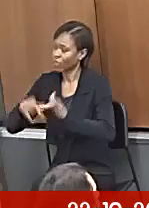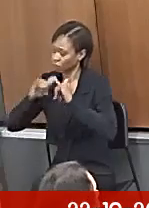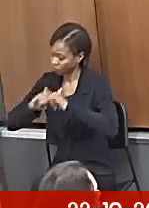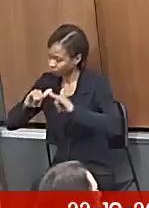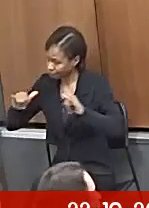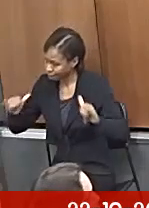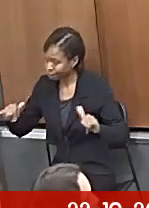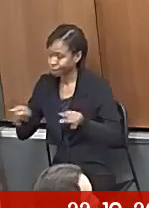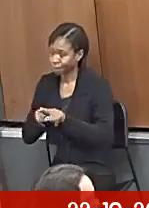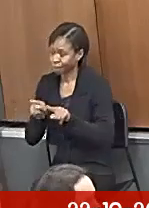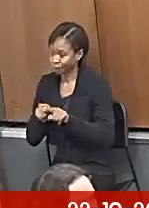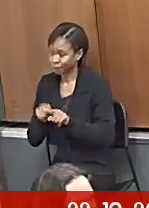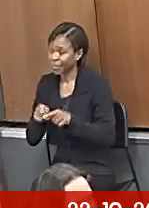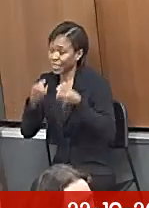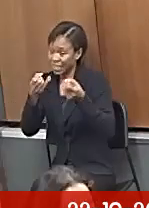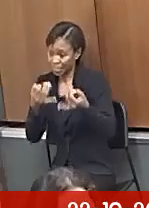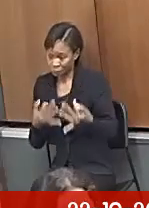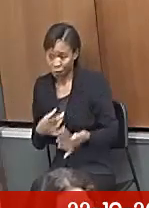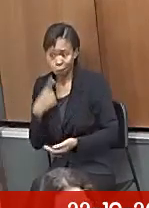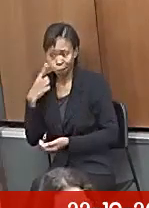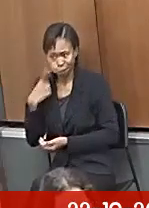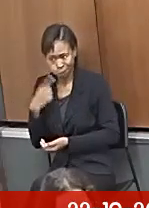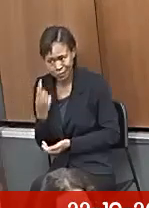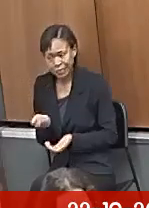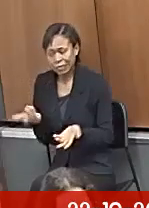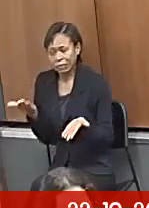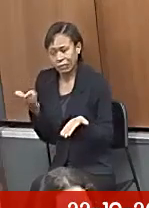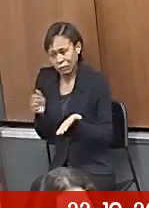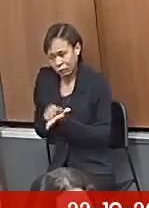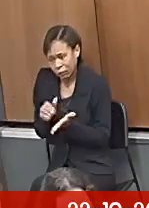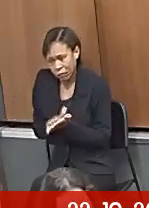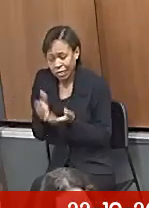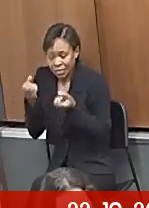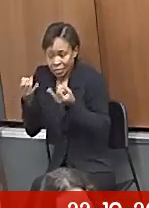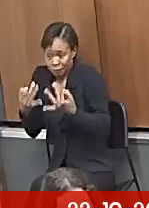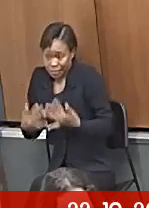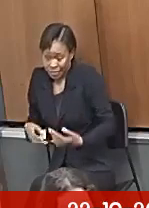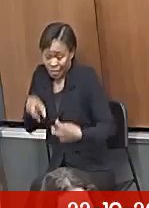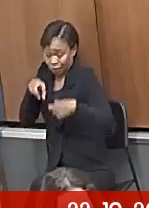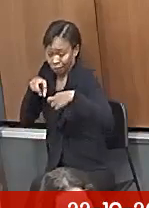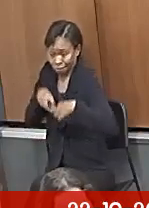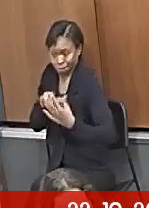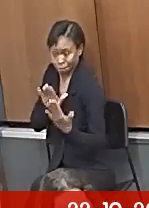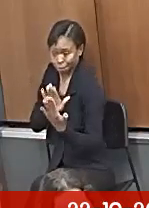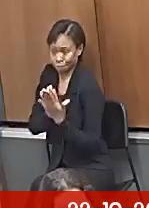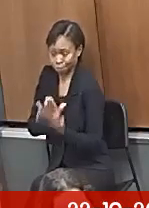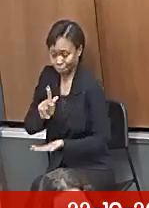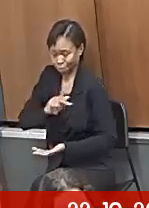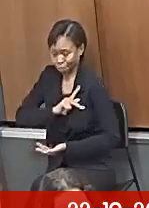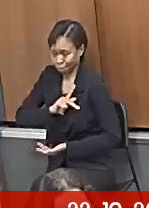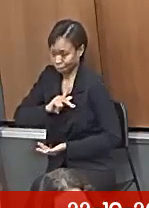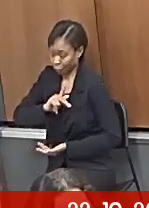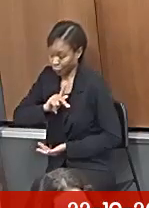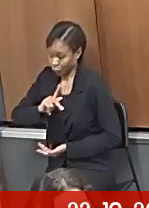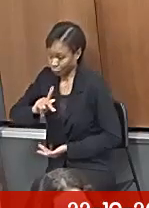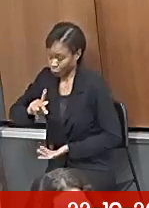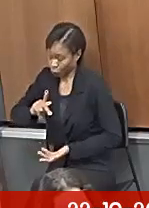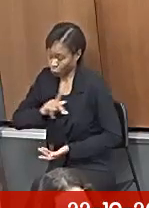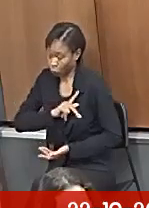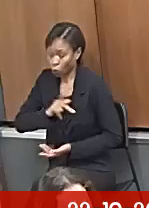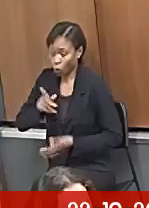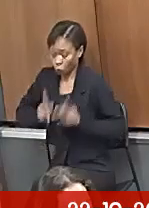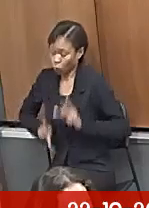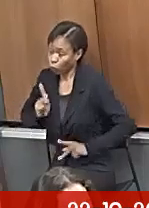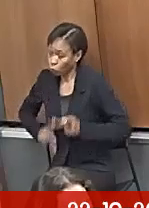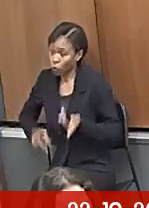prestar contas aos advogados, dispensar tempo para dar explicações diante de promotores e defensores públicos, quando poderia estar se dedicando a melhorar